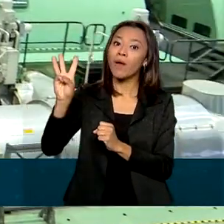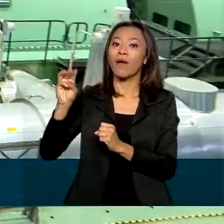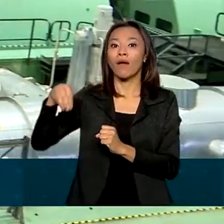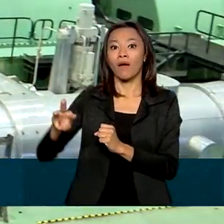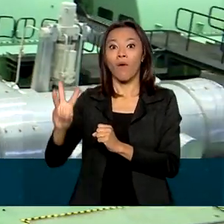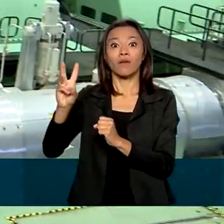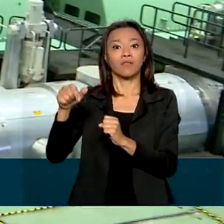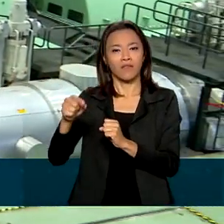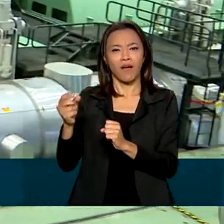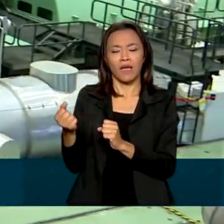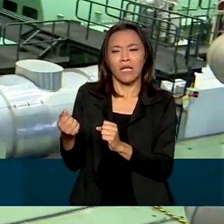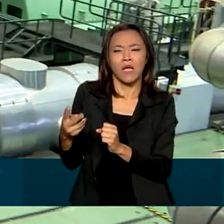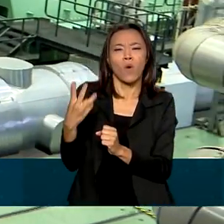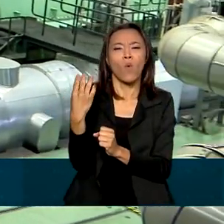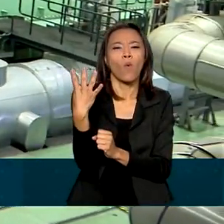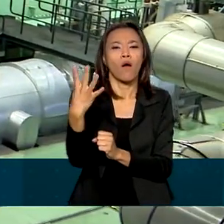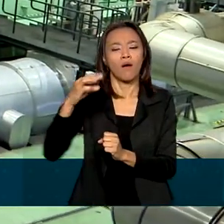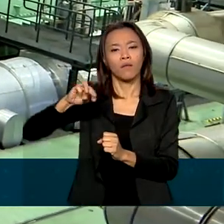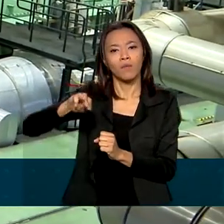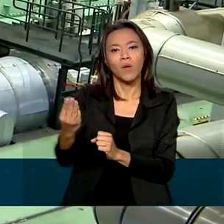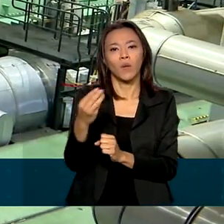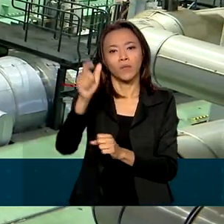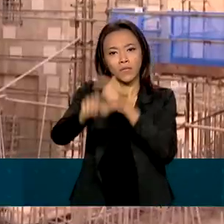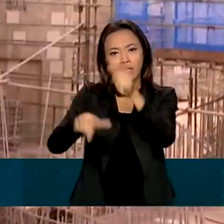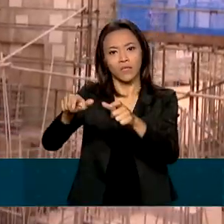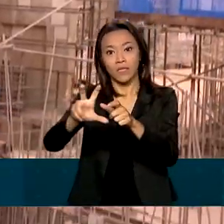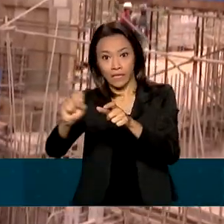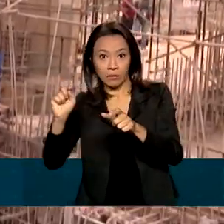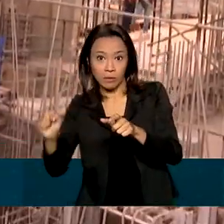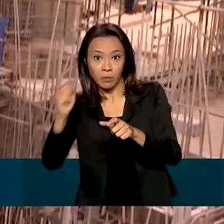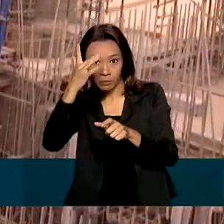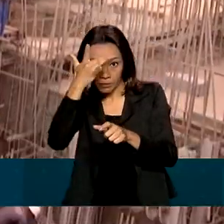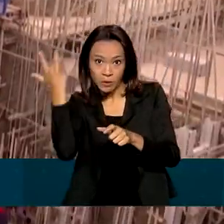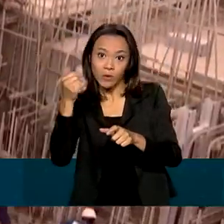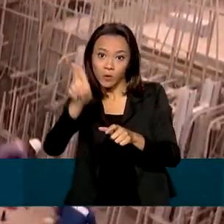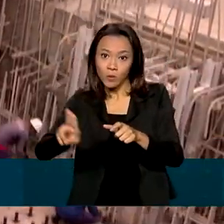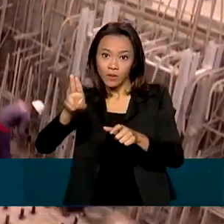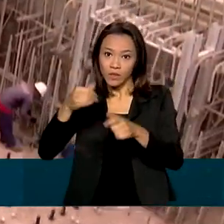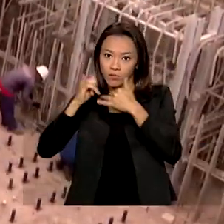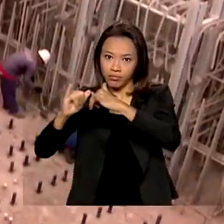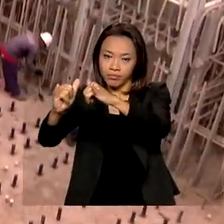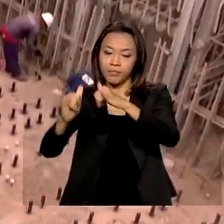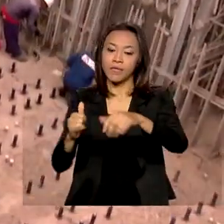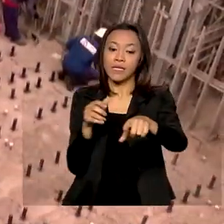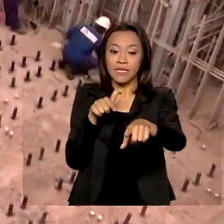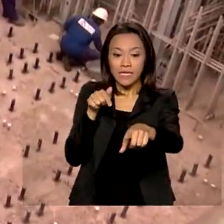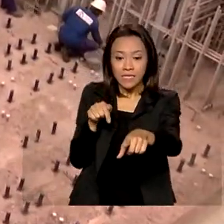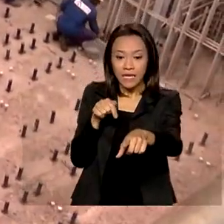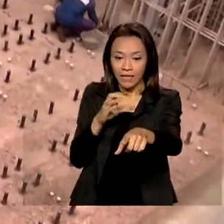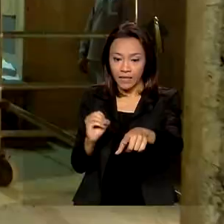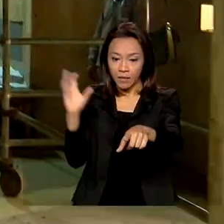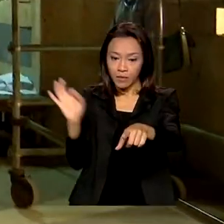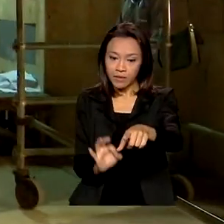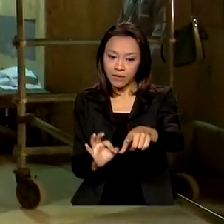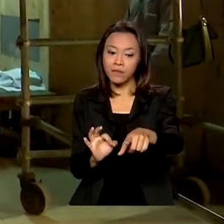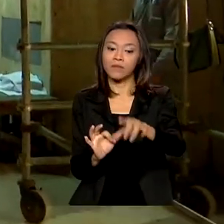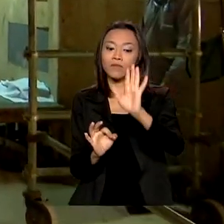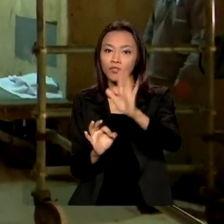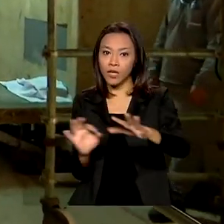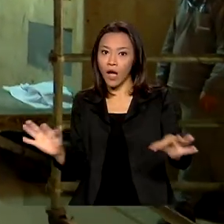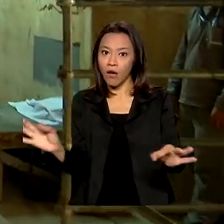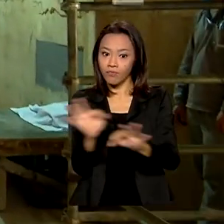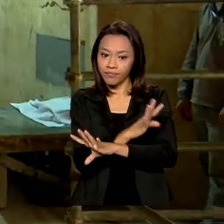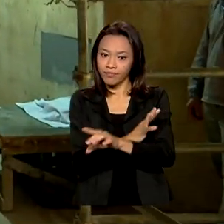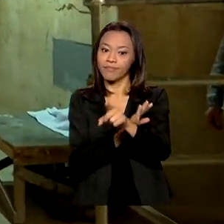energia para 4 milhões e 500 mil brasileiros. Cerca de 70% das obras civis de Angra 3 já